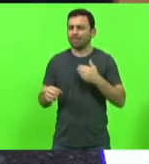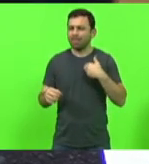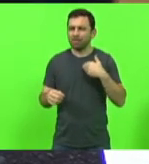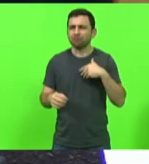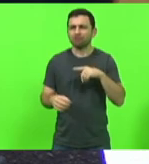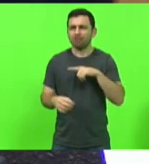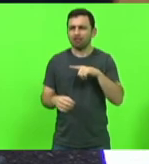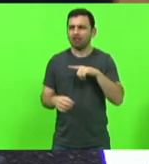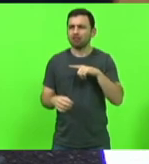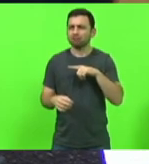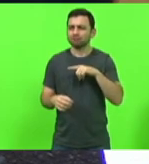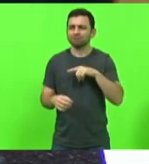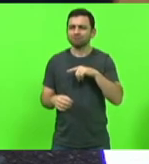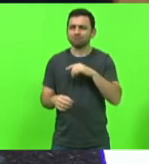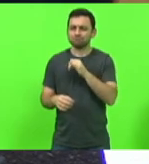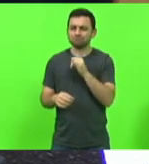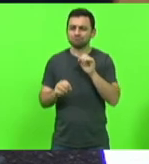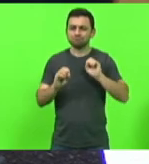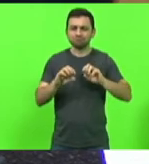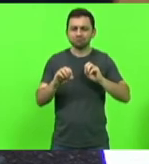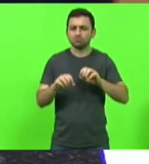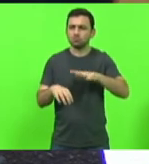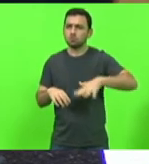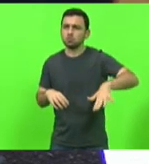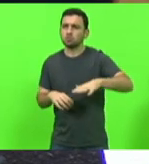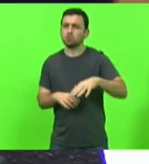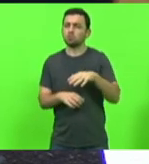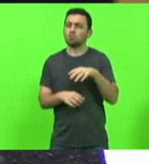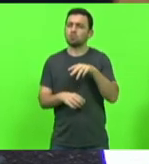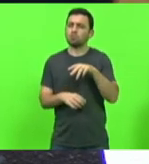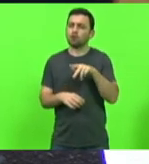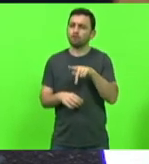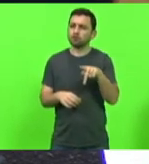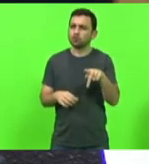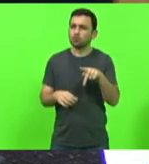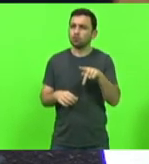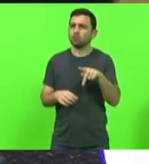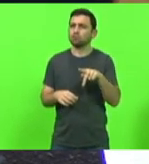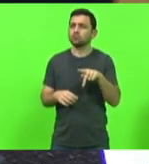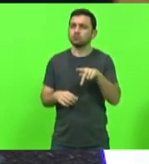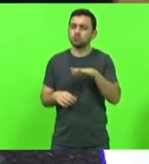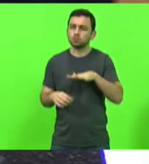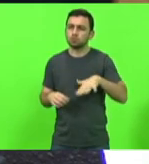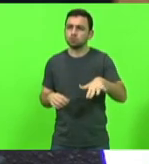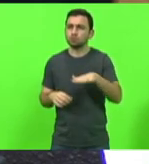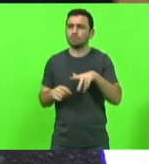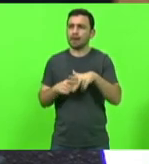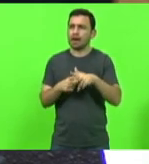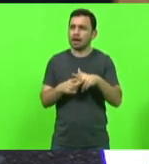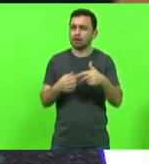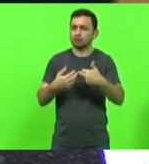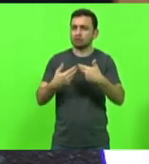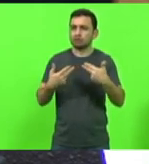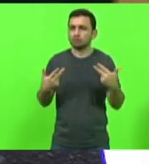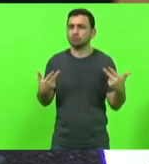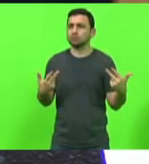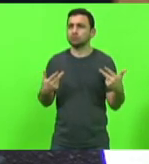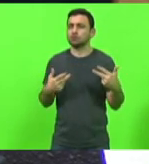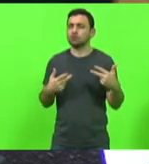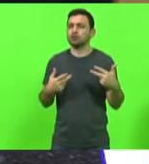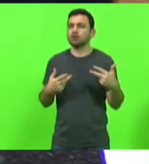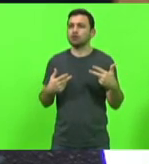formação de professores dentro da programação neurolinguística, de mecânicas, de ferramentas que